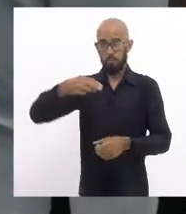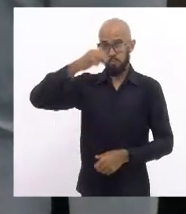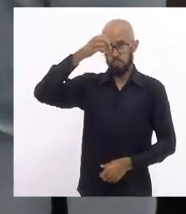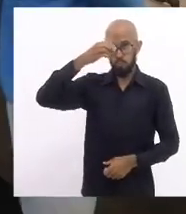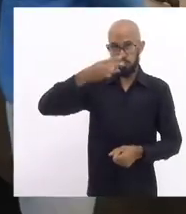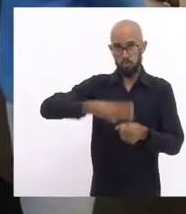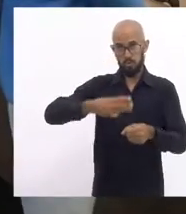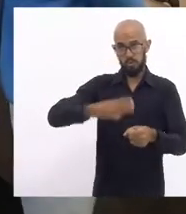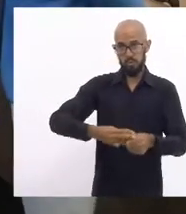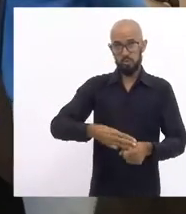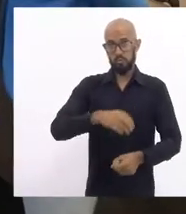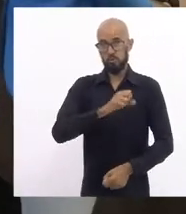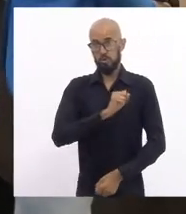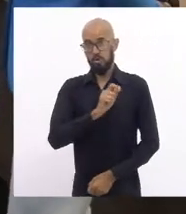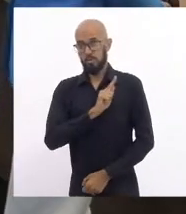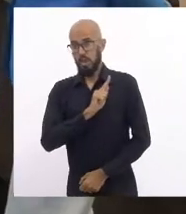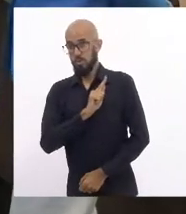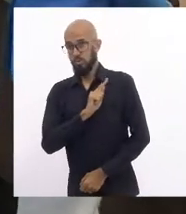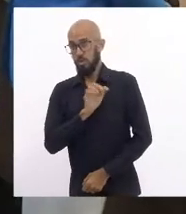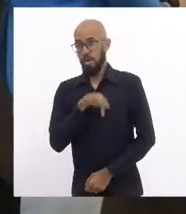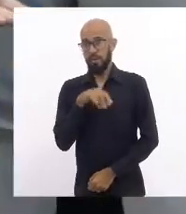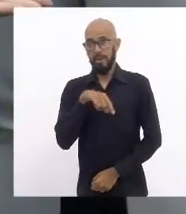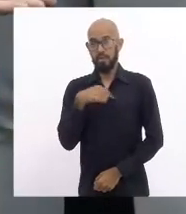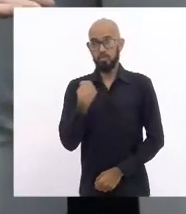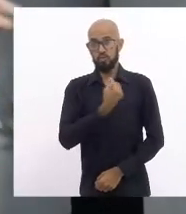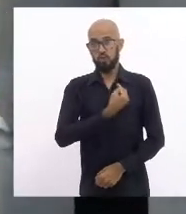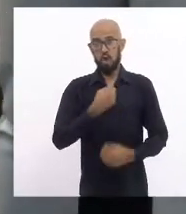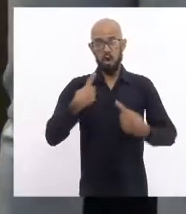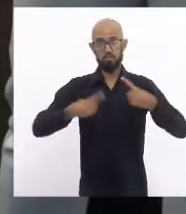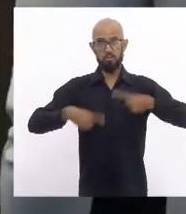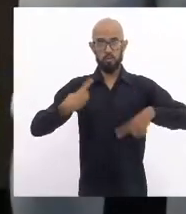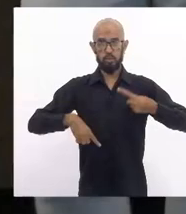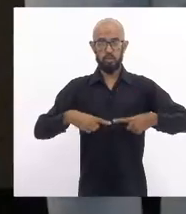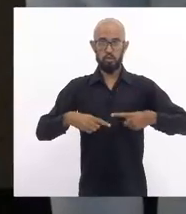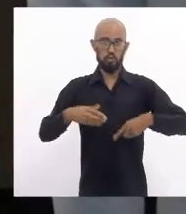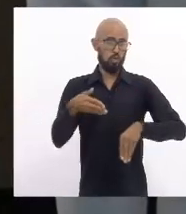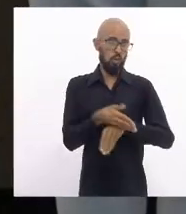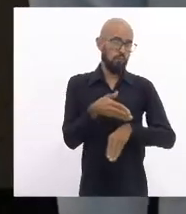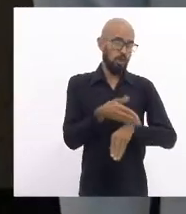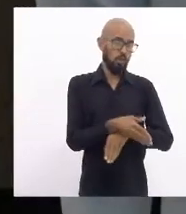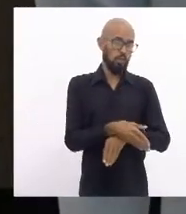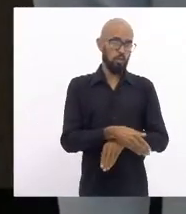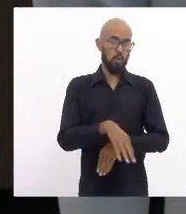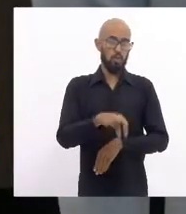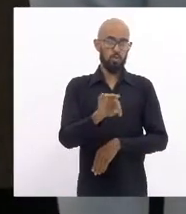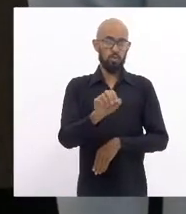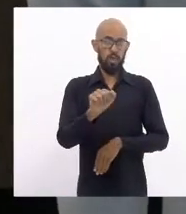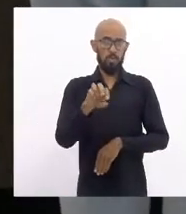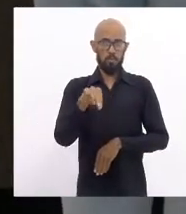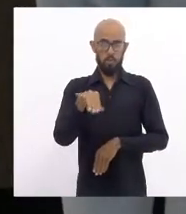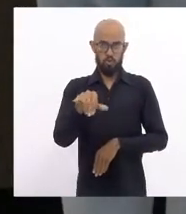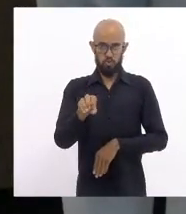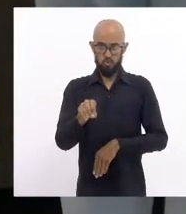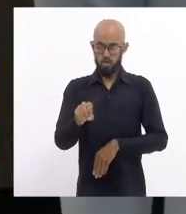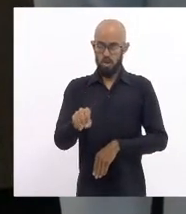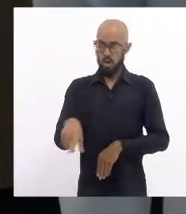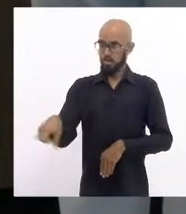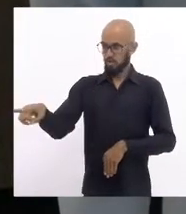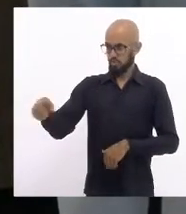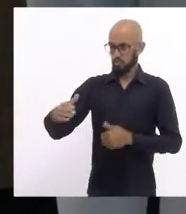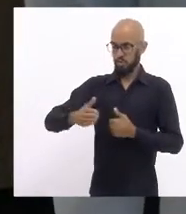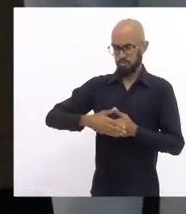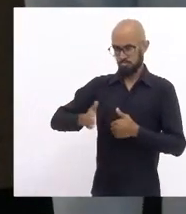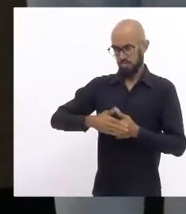faz política, que já não teve no Clube Tamoio? Quem de nós? Até Vossa Excelência, que